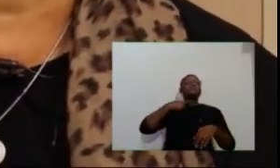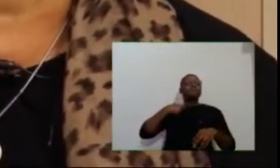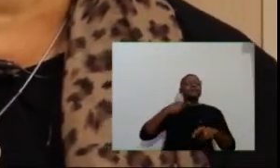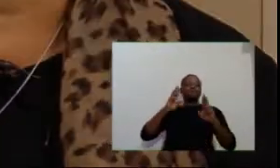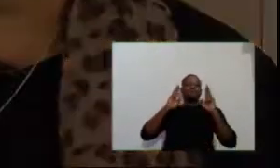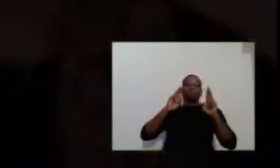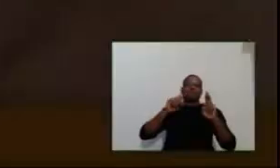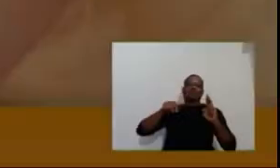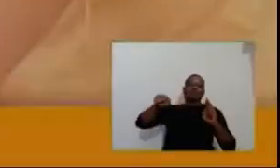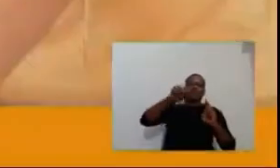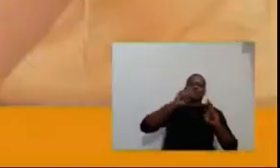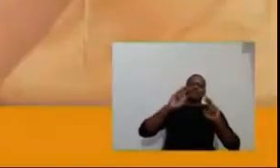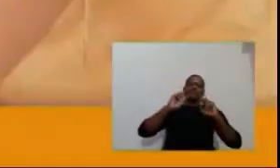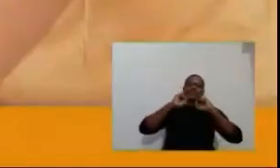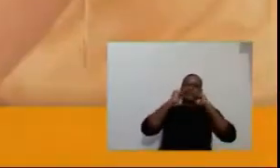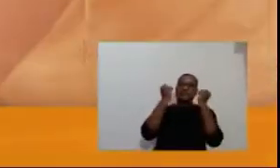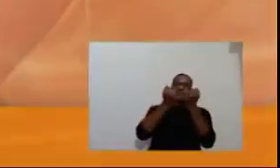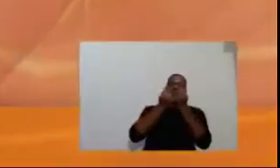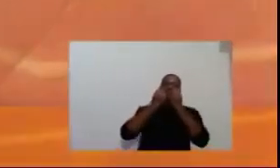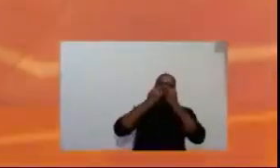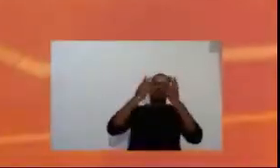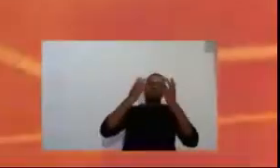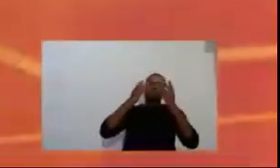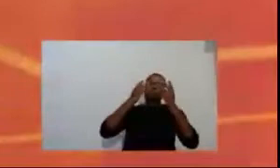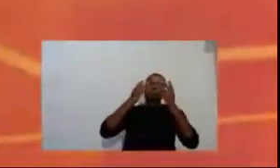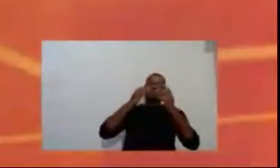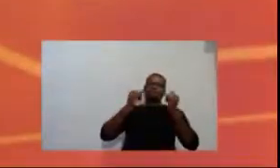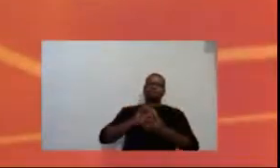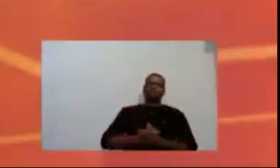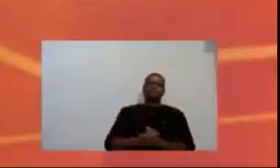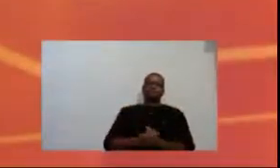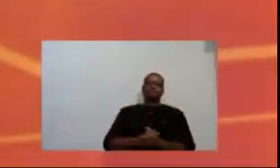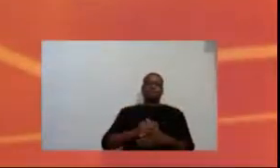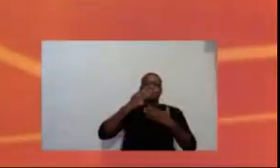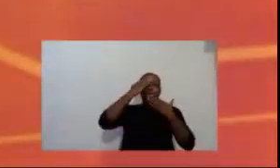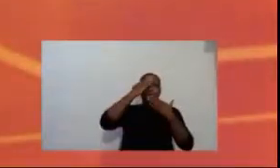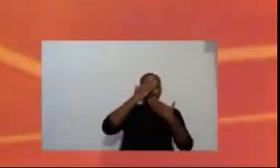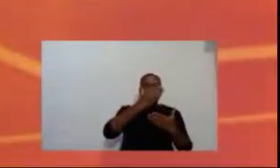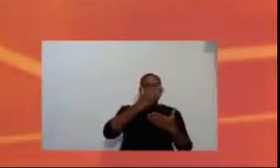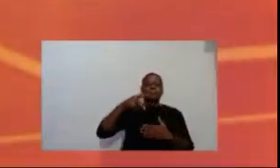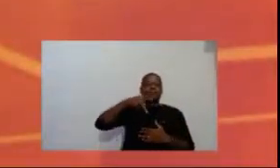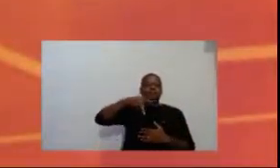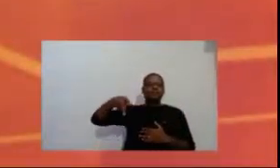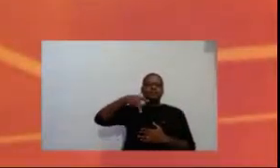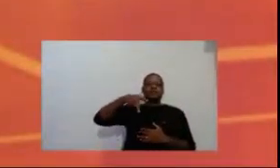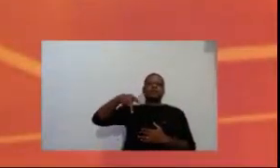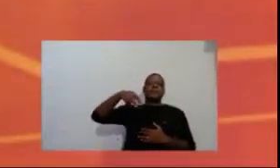todos. Obrigada, nossa querida professora Marina.